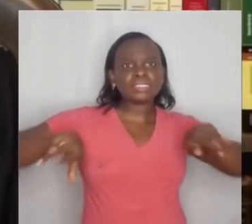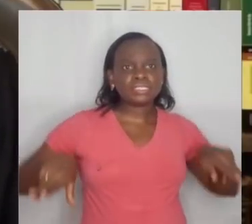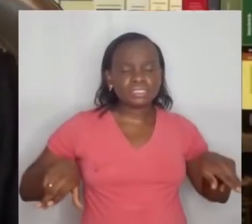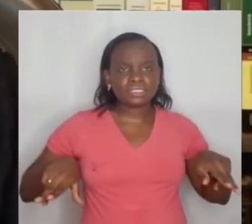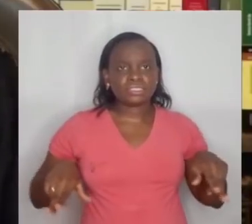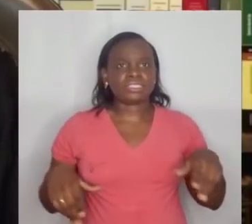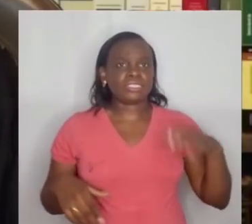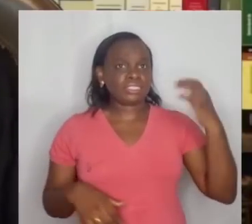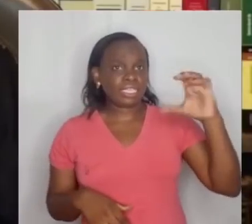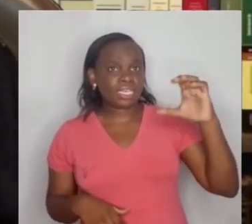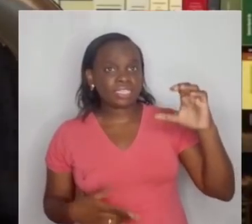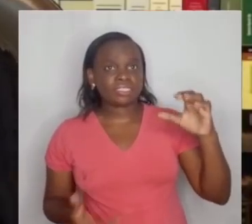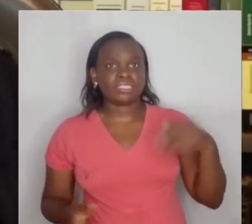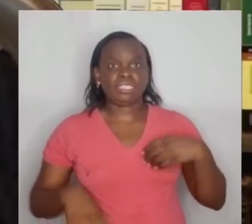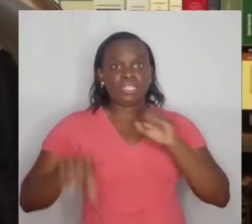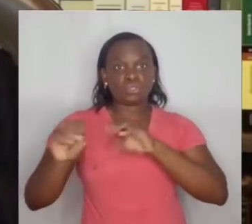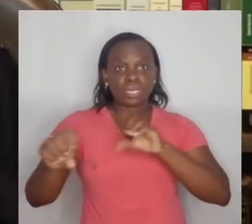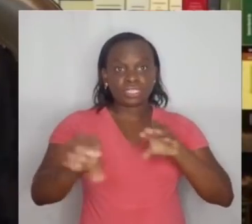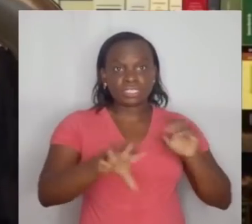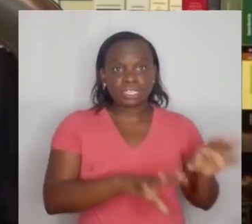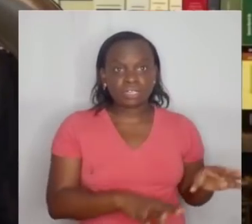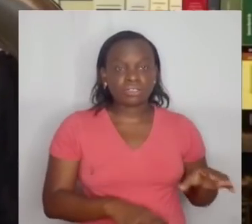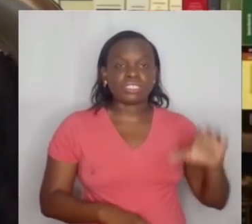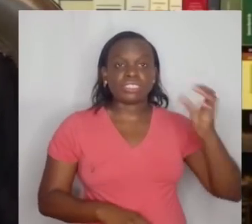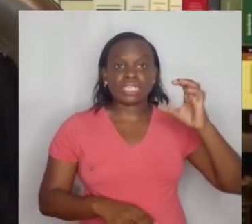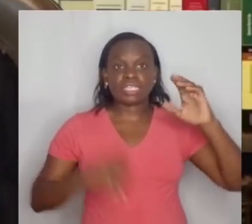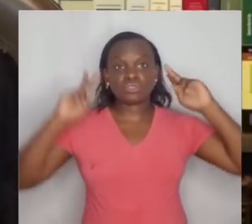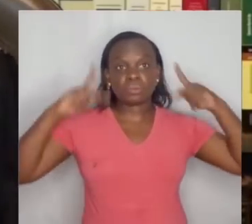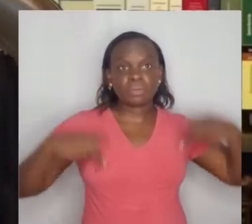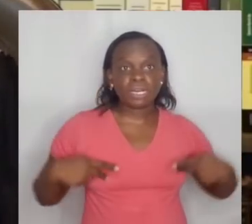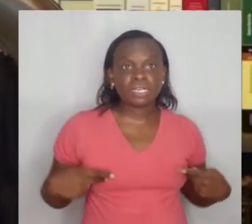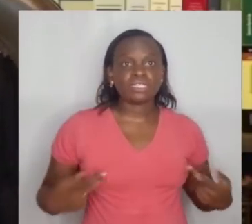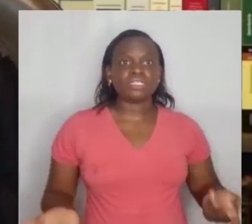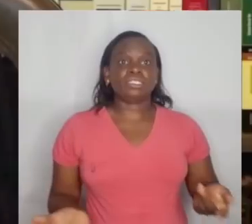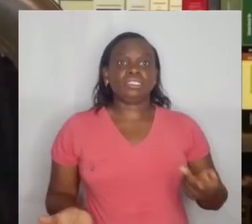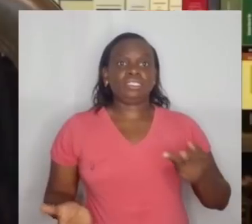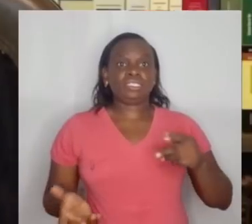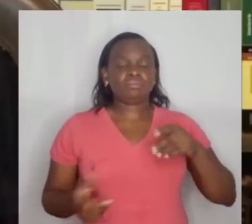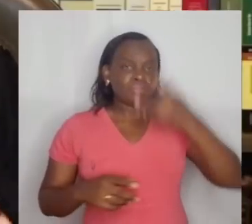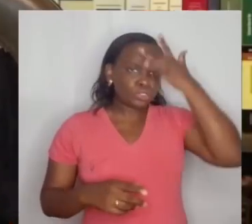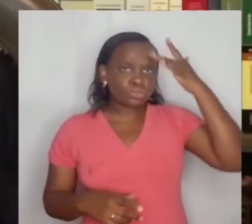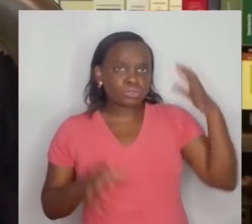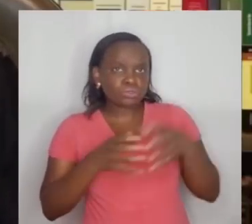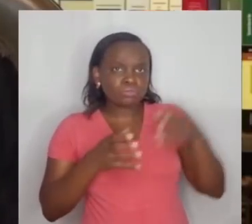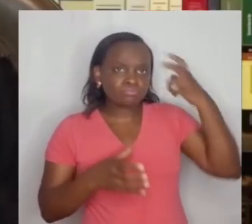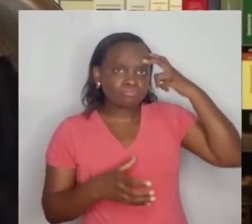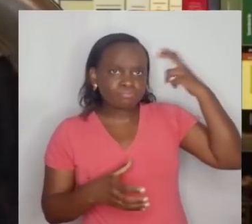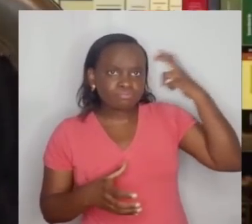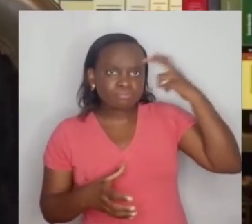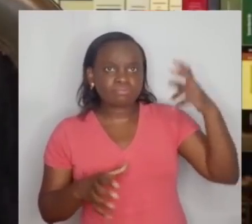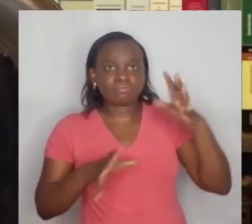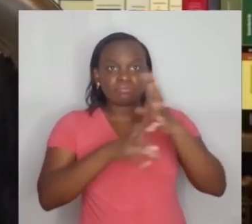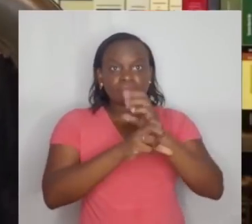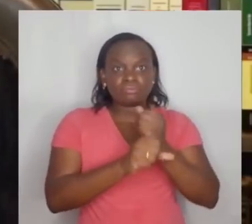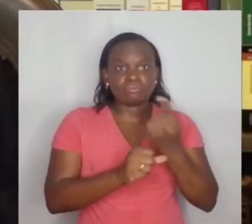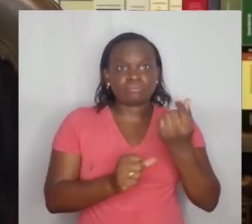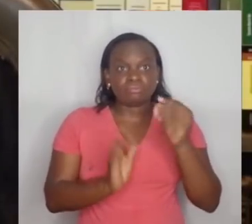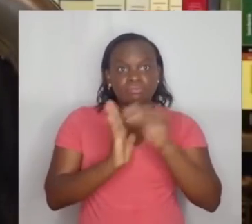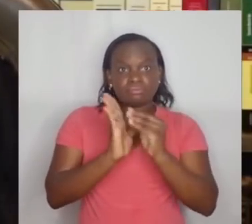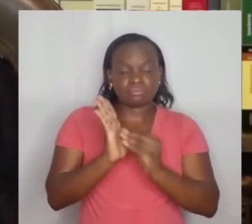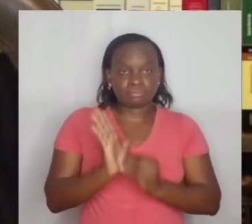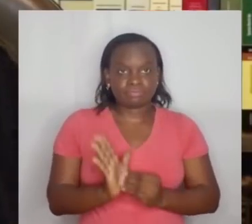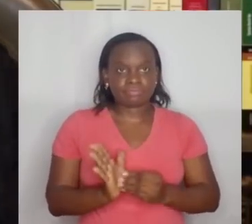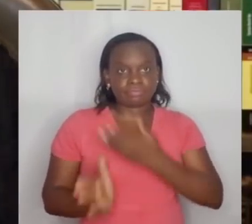mais diversos, à ciência, à educação, às ciências humanas, aos intelectuais e ao orçamento